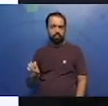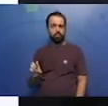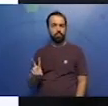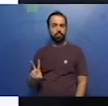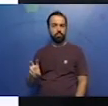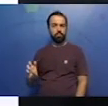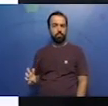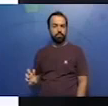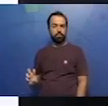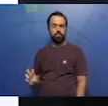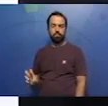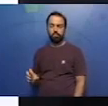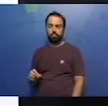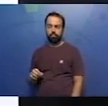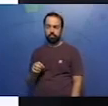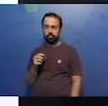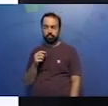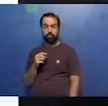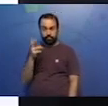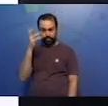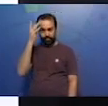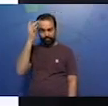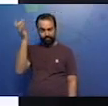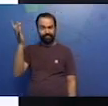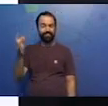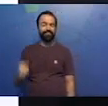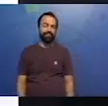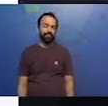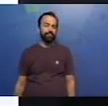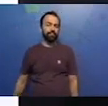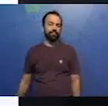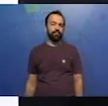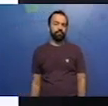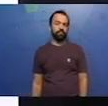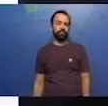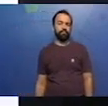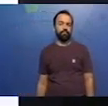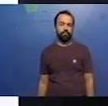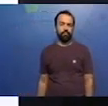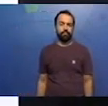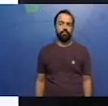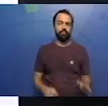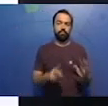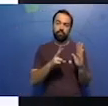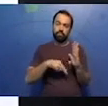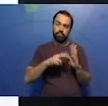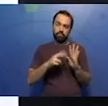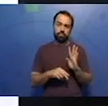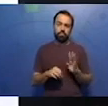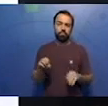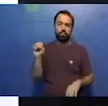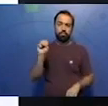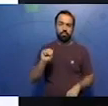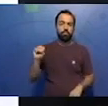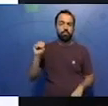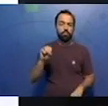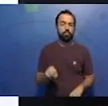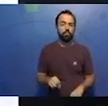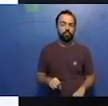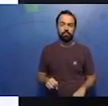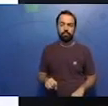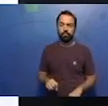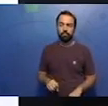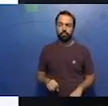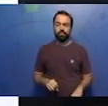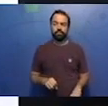25. Viu que prático? Para fazer a leitura dos segundos, lá no ponteirinho vermelho.